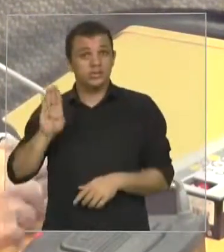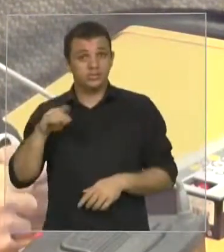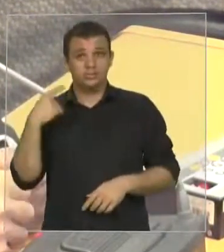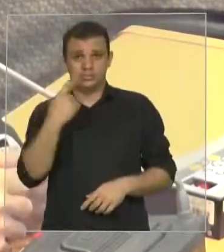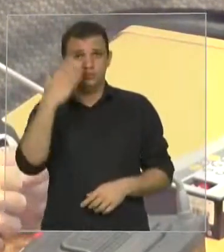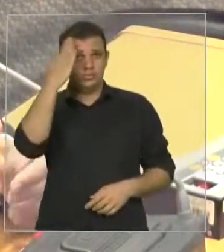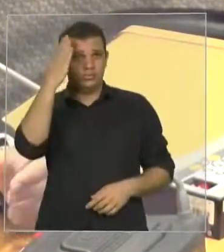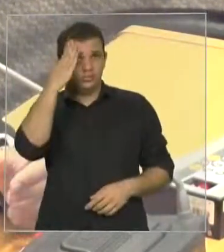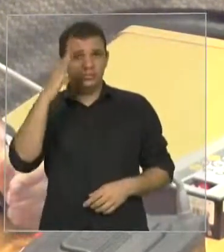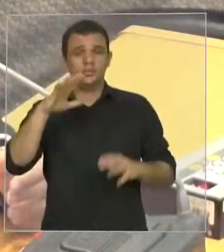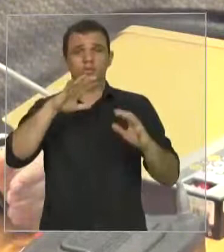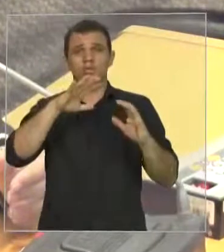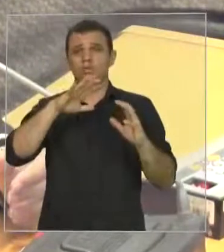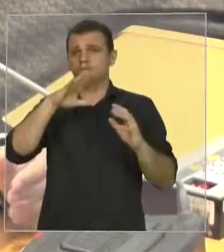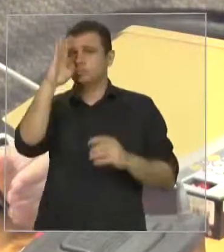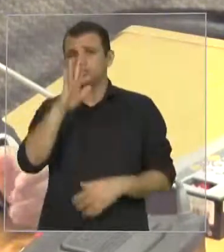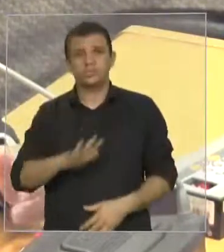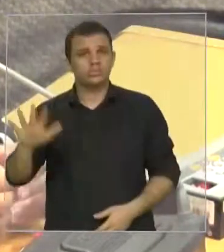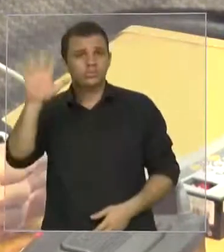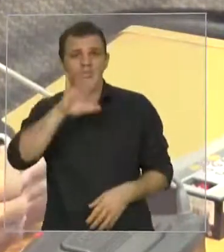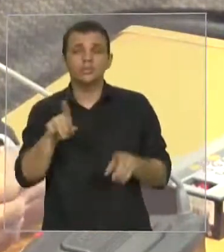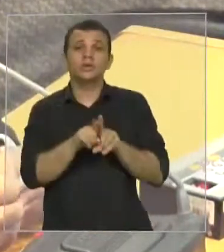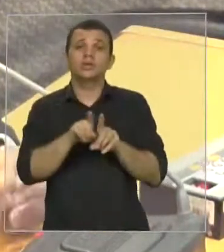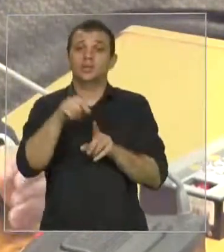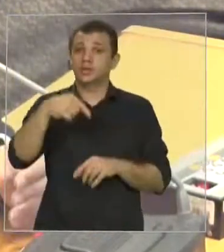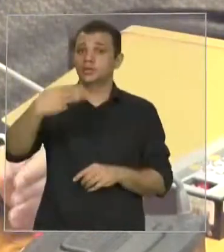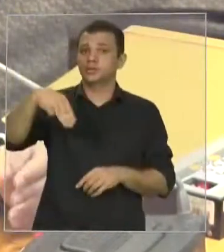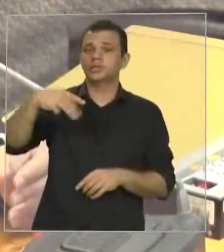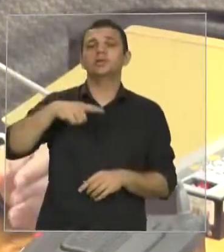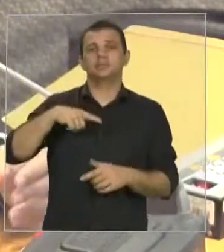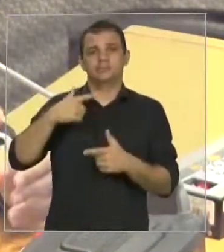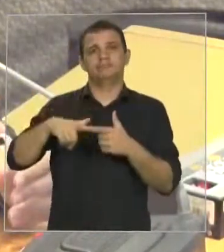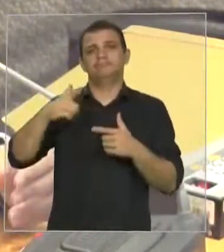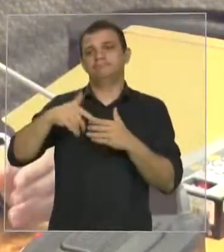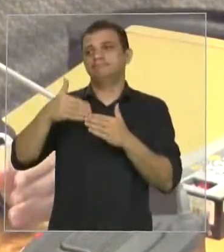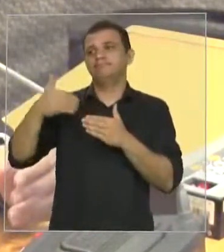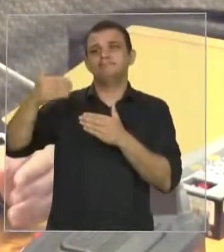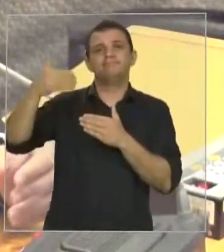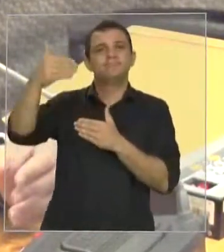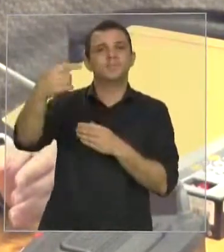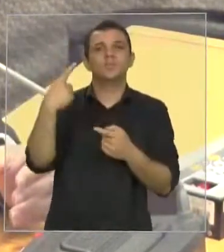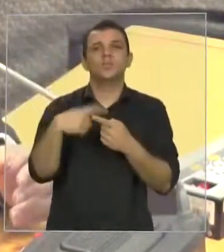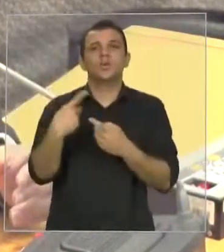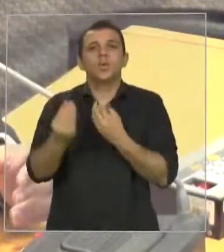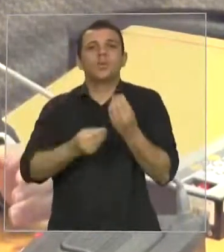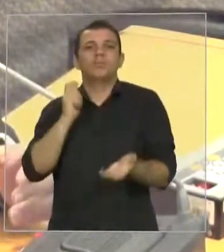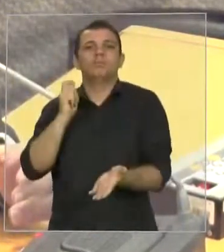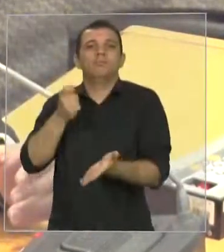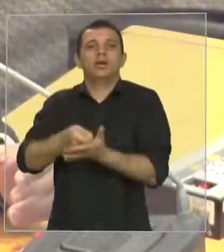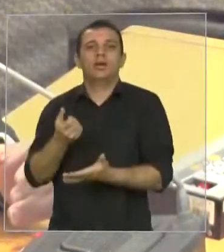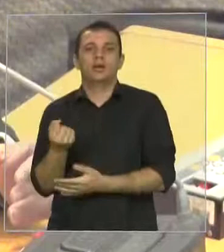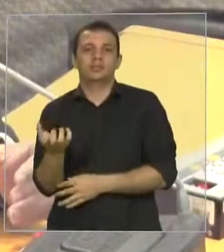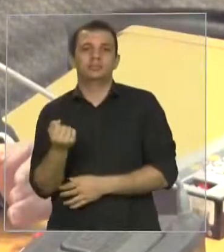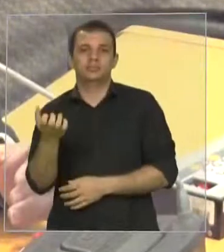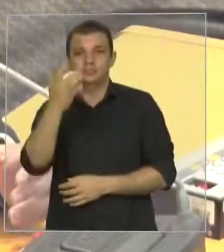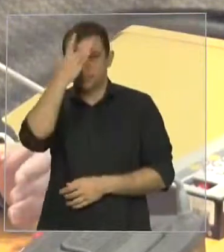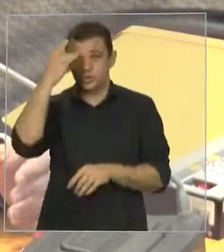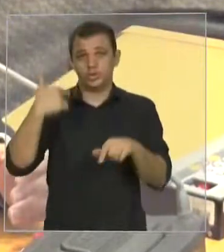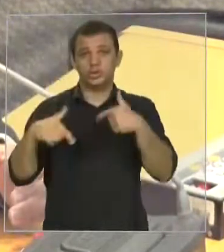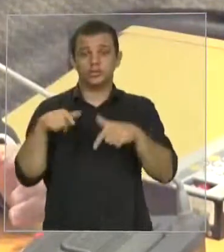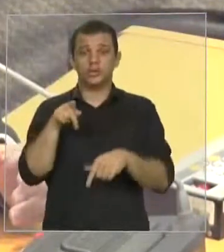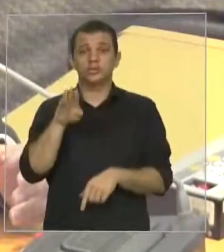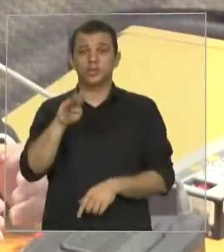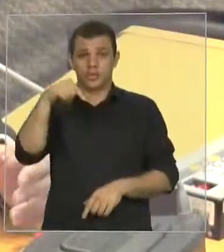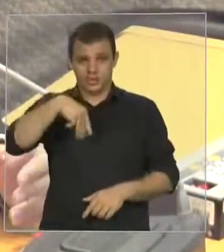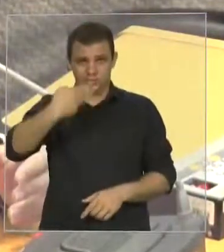problemas a médio e longo prazo para que seja paga integralmente a aposentadoria dos funcionários públicos. Não é um problema só do Maranhão, é do Brasil,